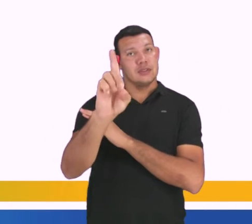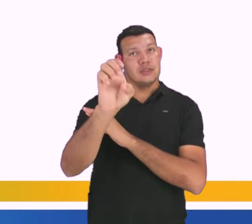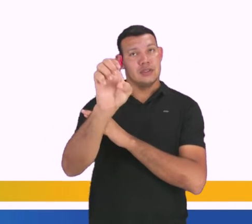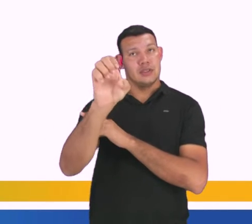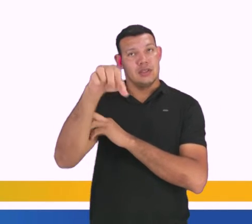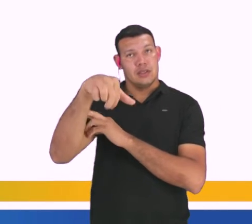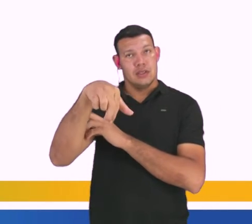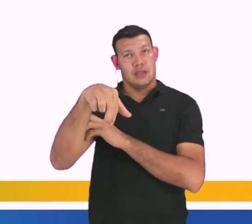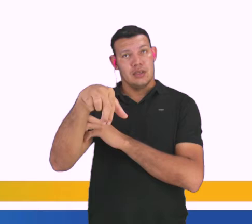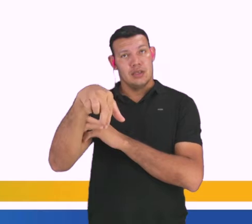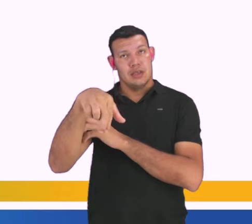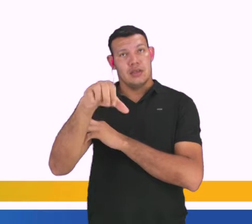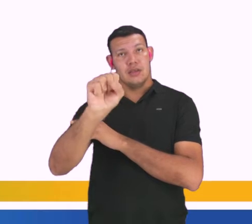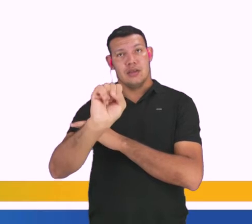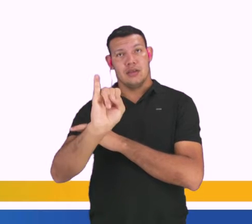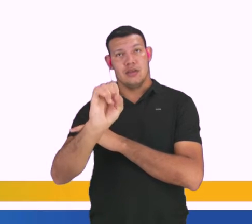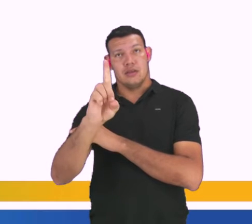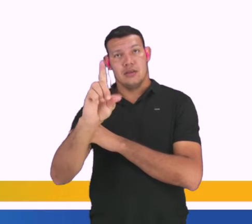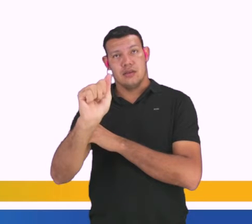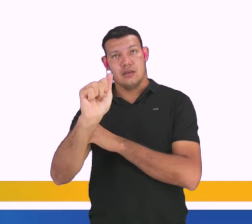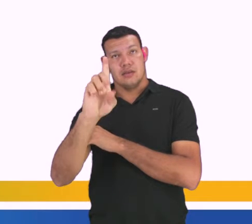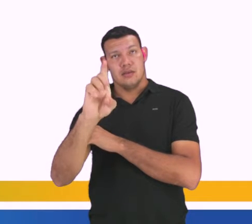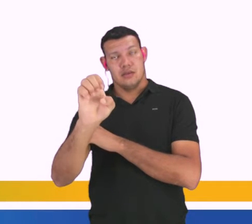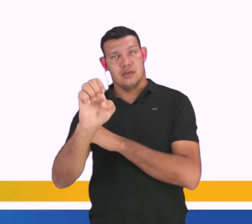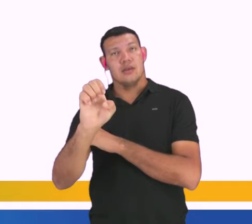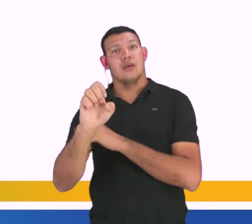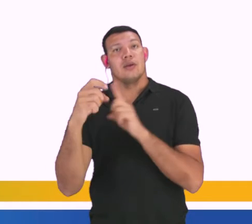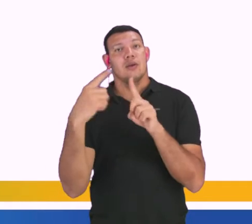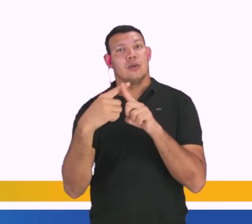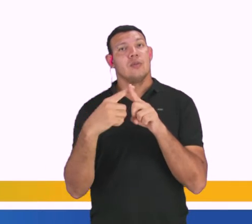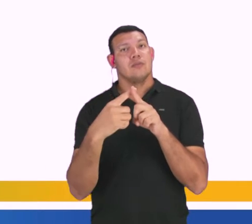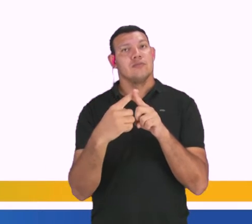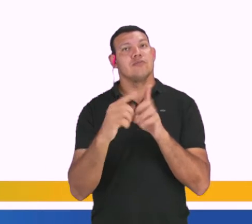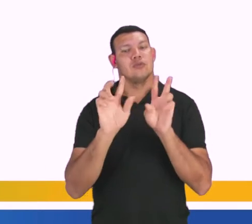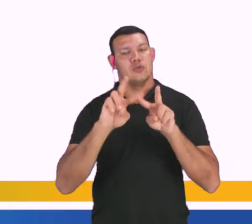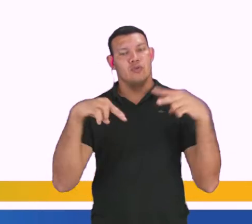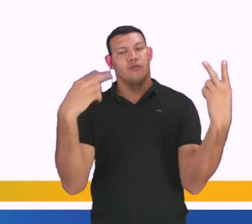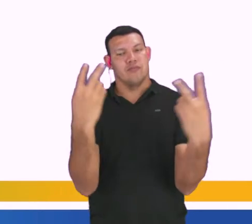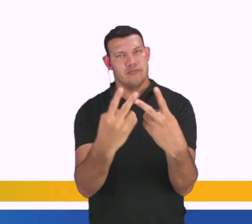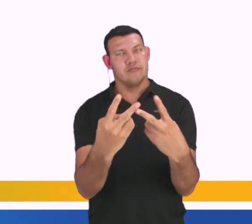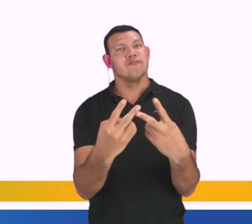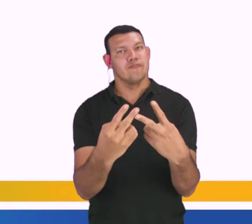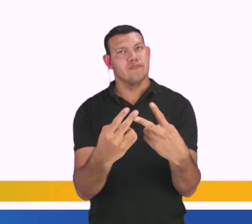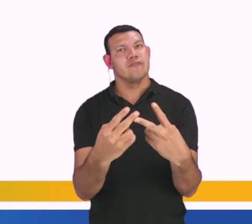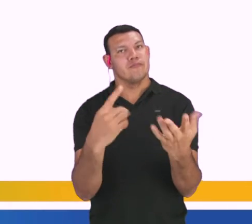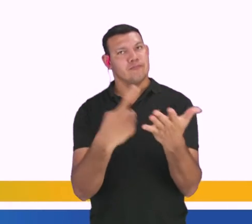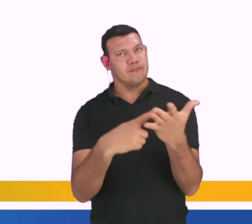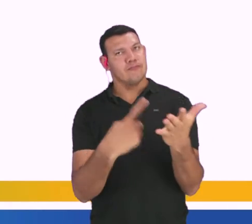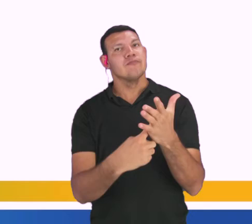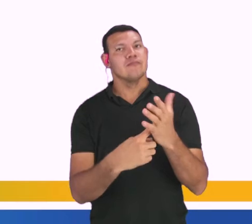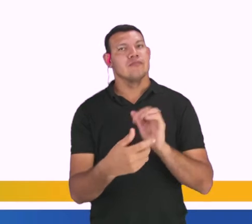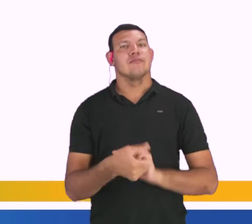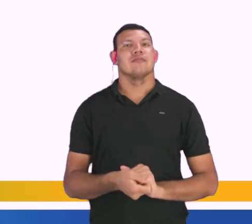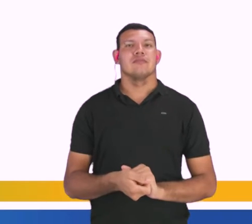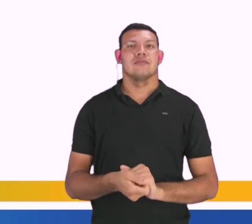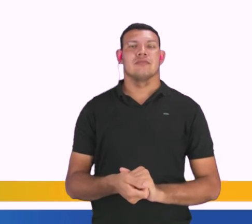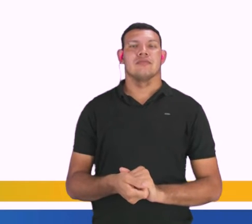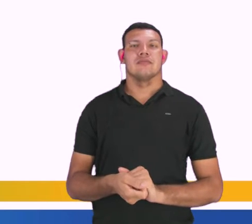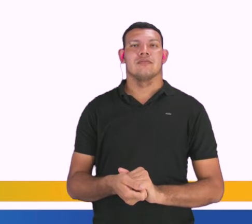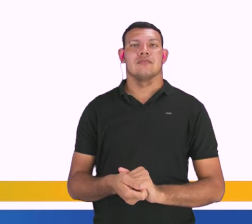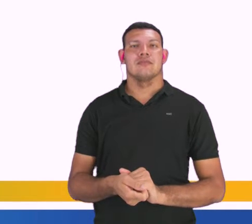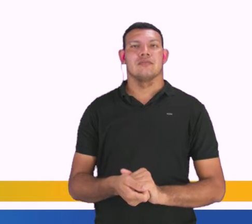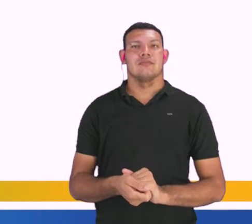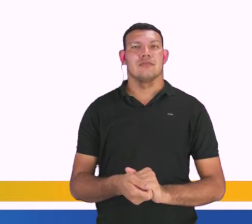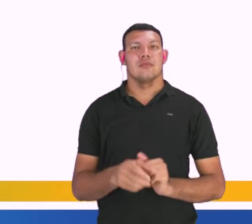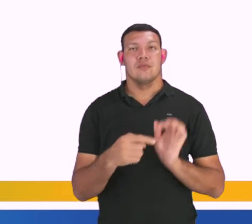a distribuição da massa ao longo de um determinado volume. Então, se você verificar, a massa ela depende também da densidade e